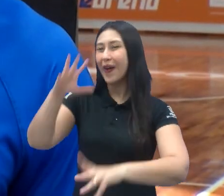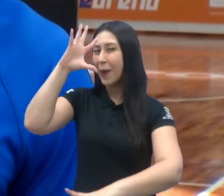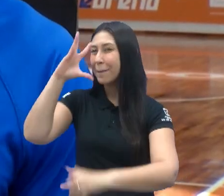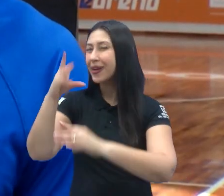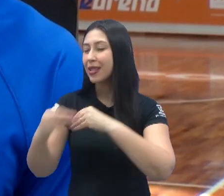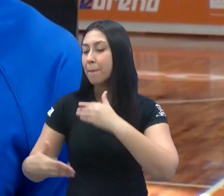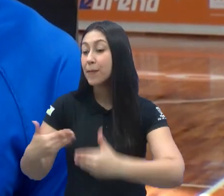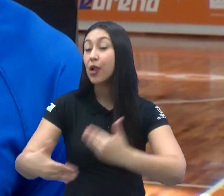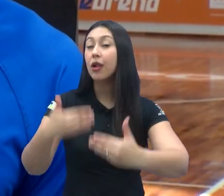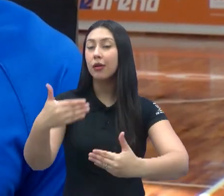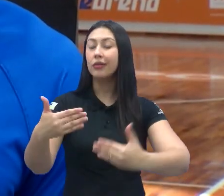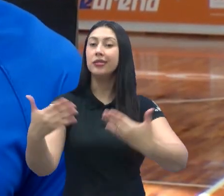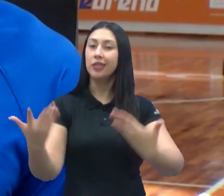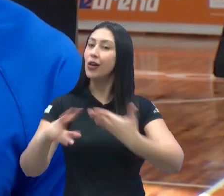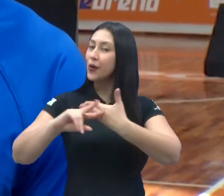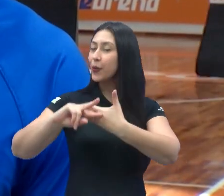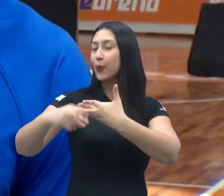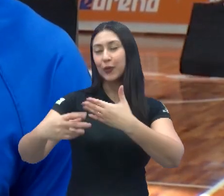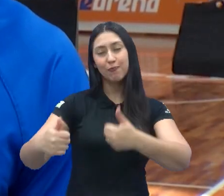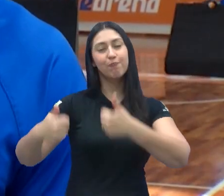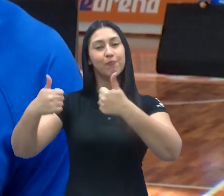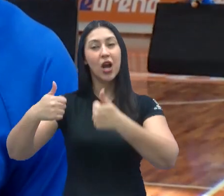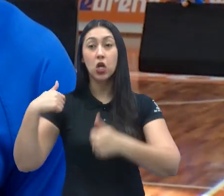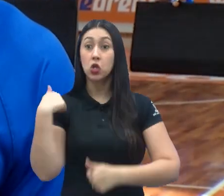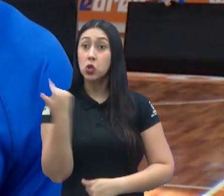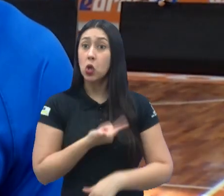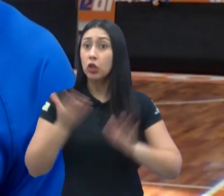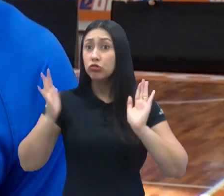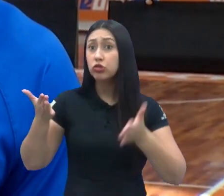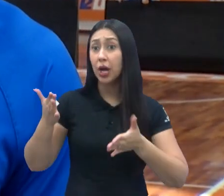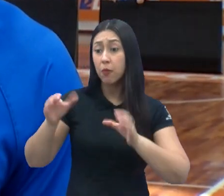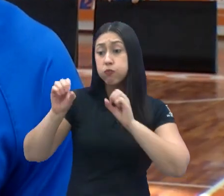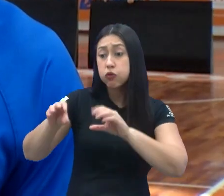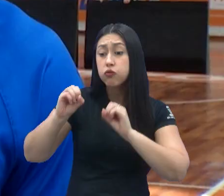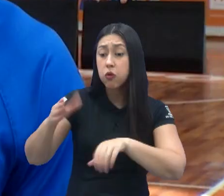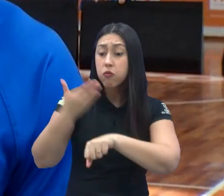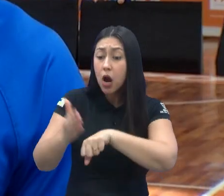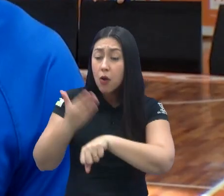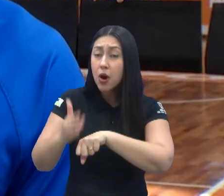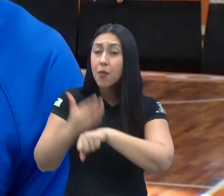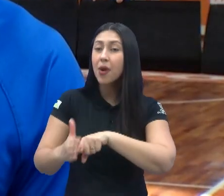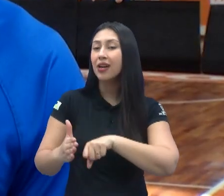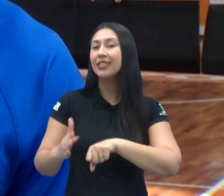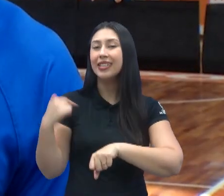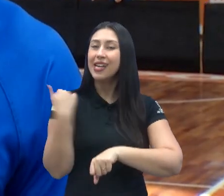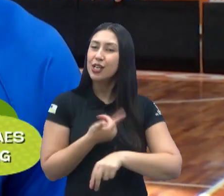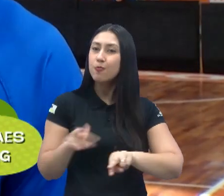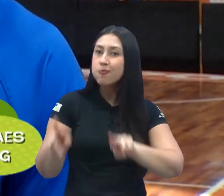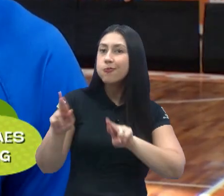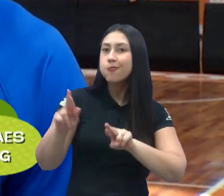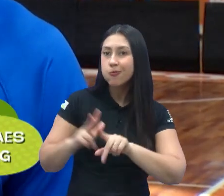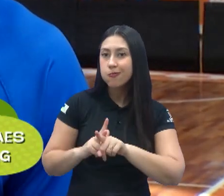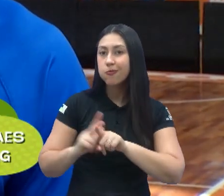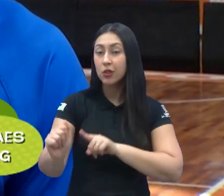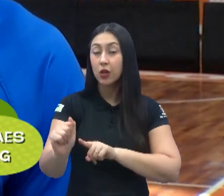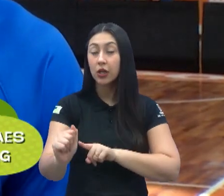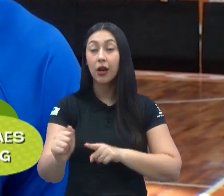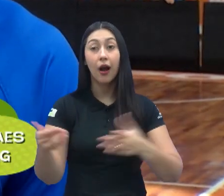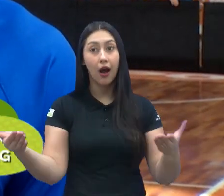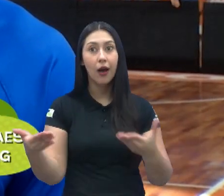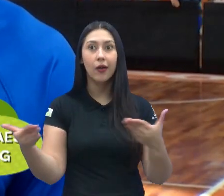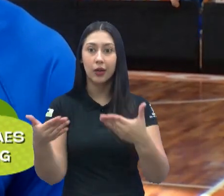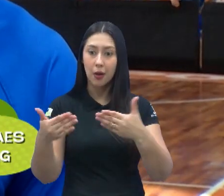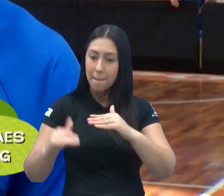que o trabalho devolve, né? A gente vinha trabalhando muito forte desde o início e nós sabíamos que em algum momento a gente conseguiria essa primeira vitória. Eu acho que agora o time vem